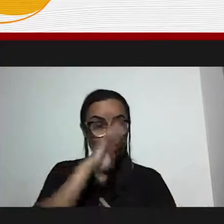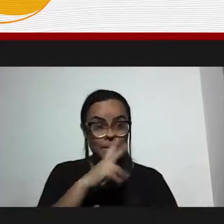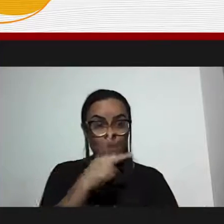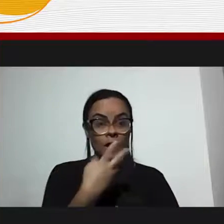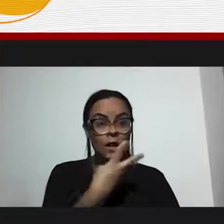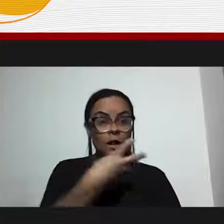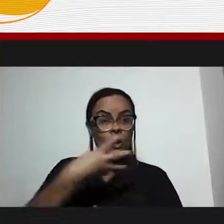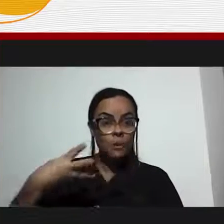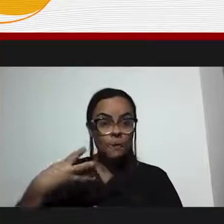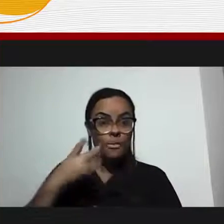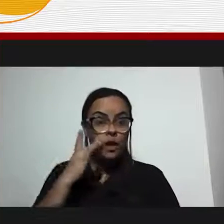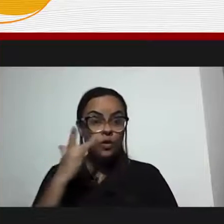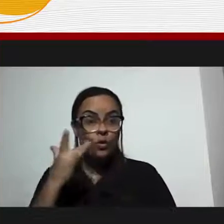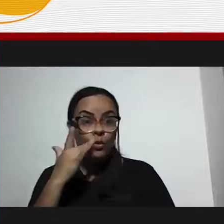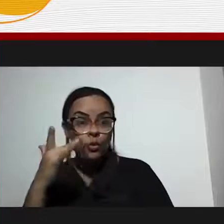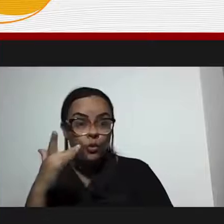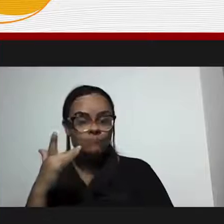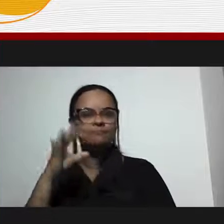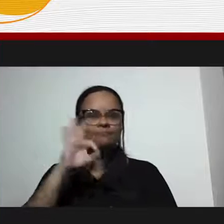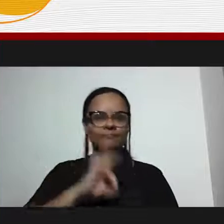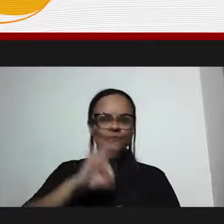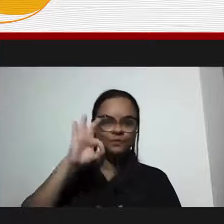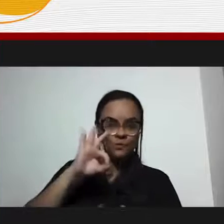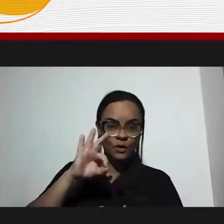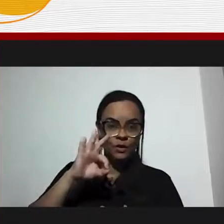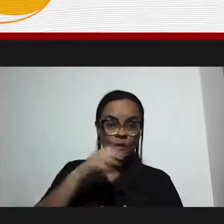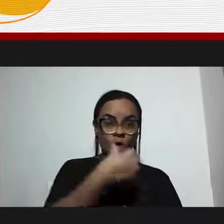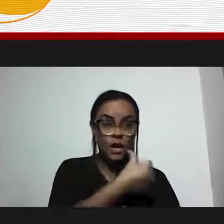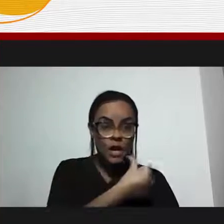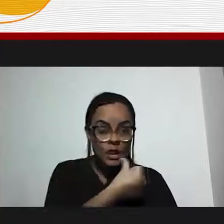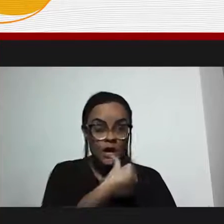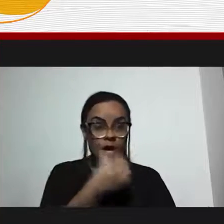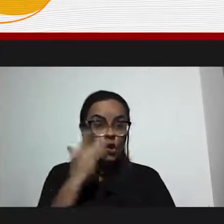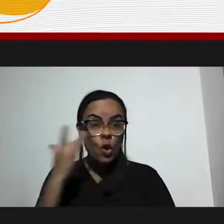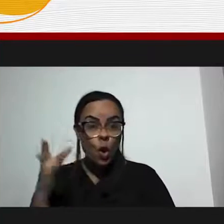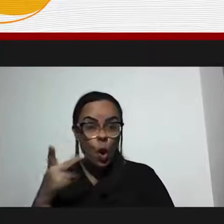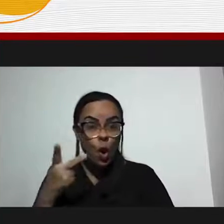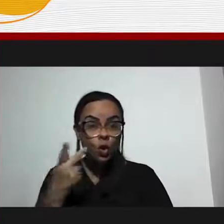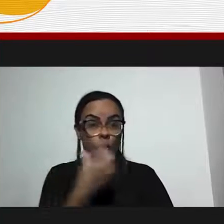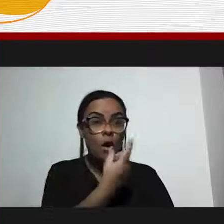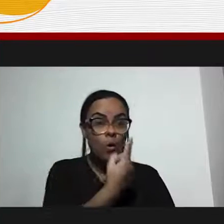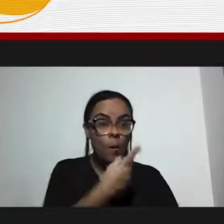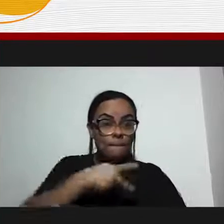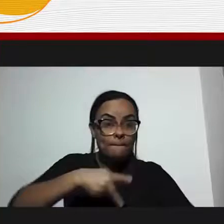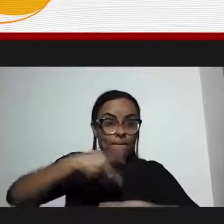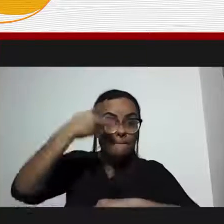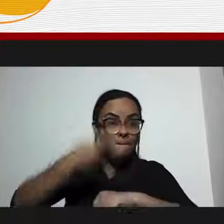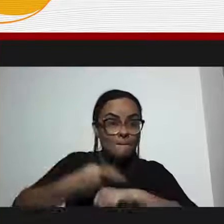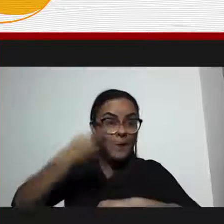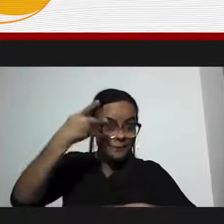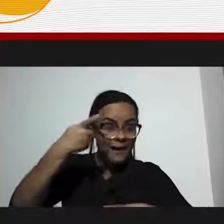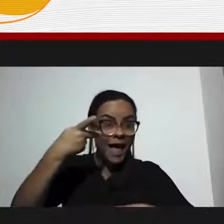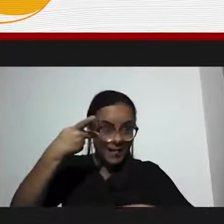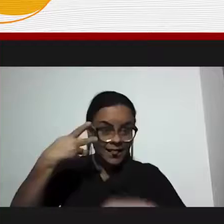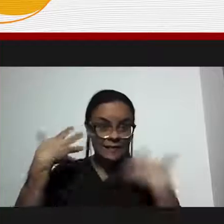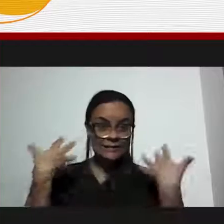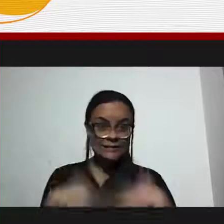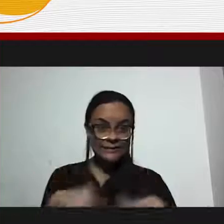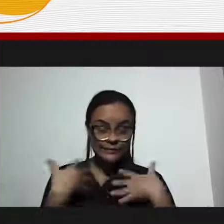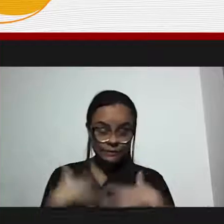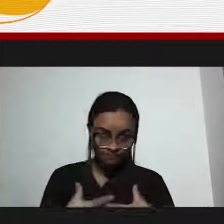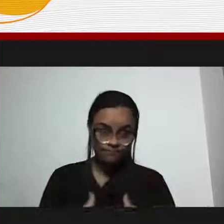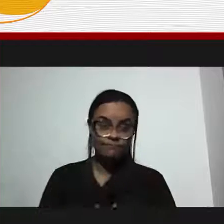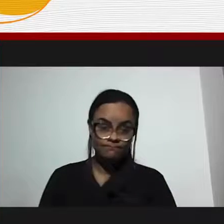medalhas de ouro e só dali eu saí com 6 ouros e uma prata. Voltando ao Brasil, algumas